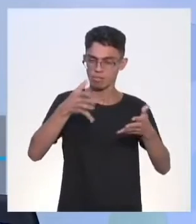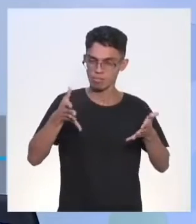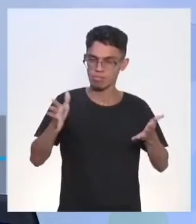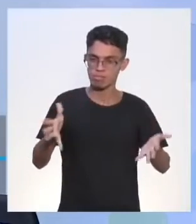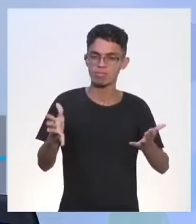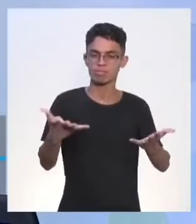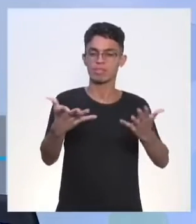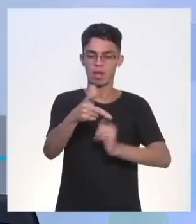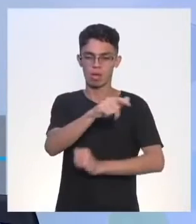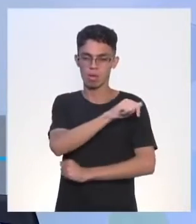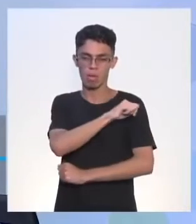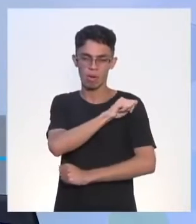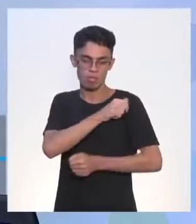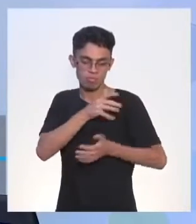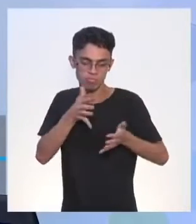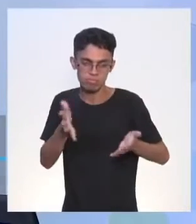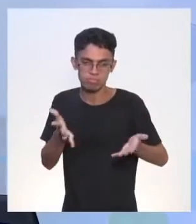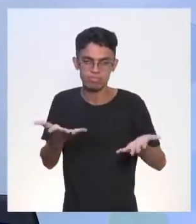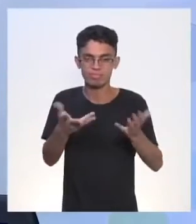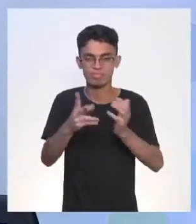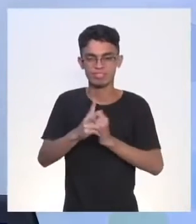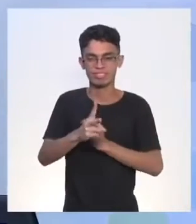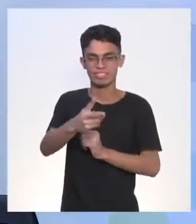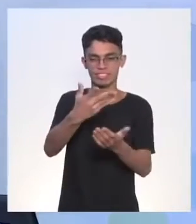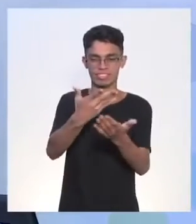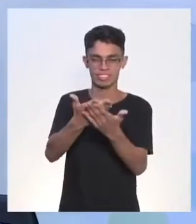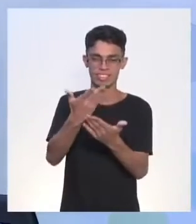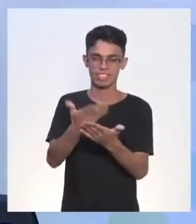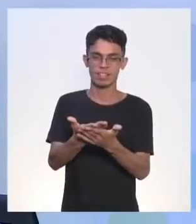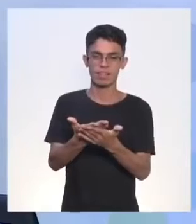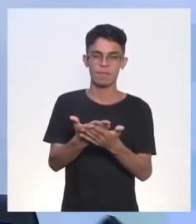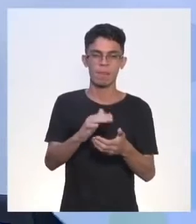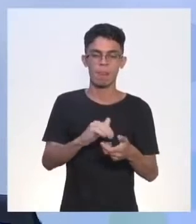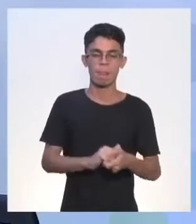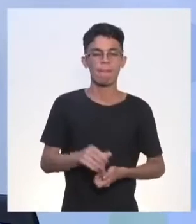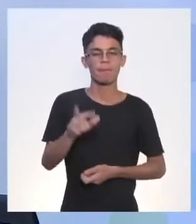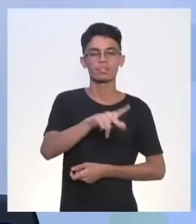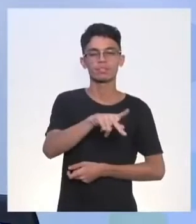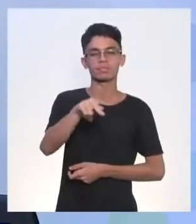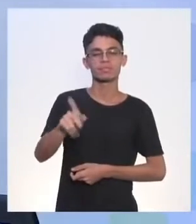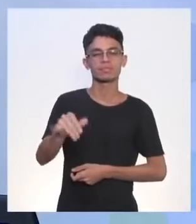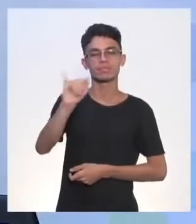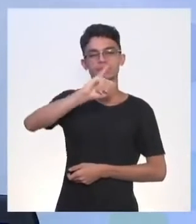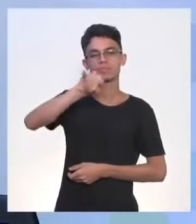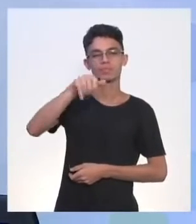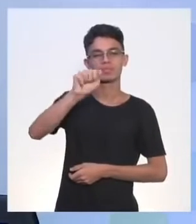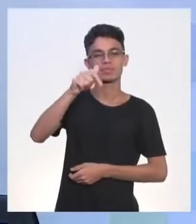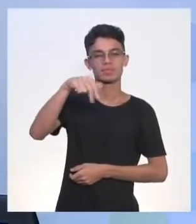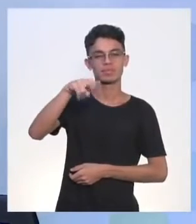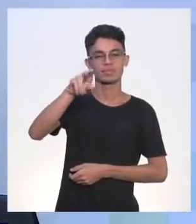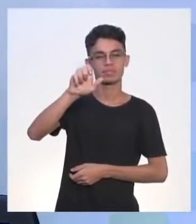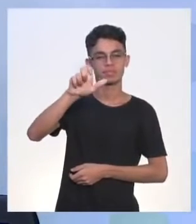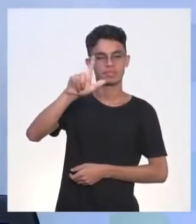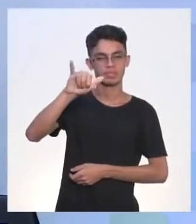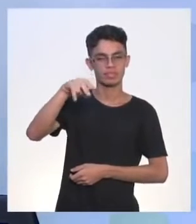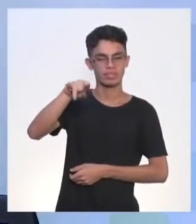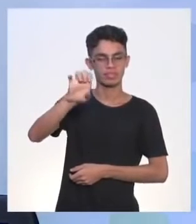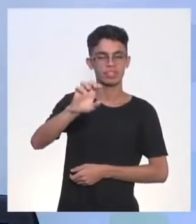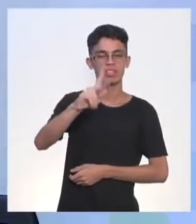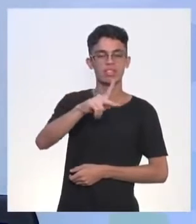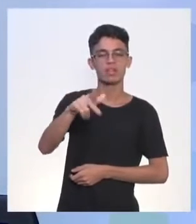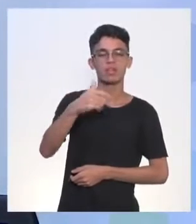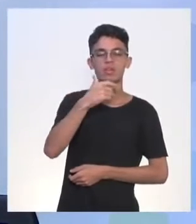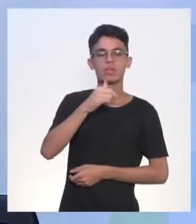essa garotada a continuar estudando. Já chegou aqui a professora Jaqueline, a professora Emanuela, a